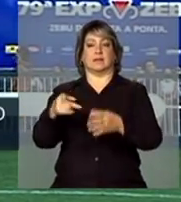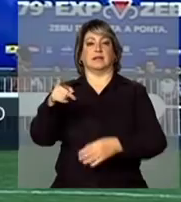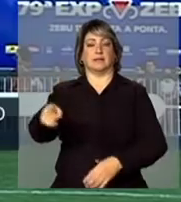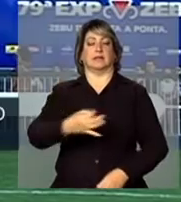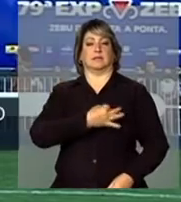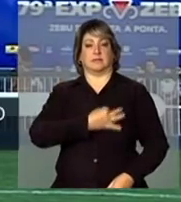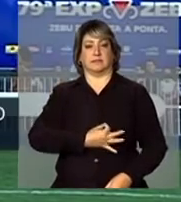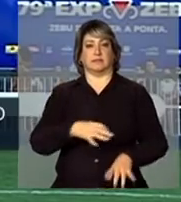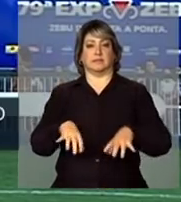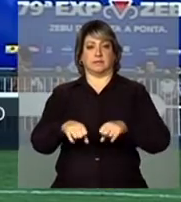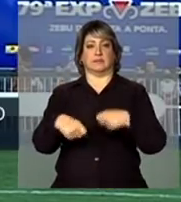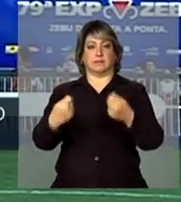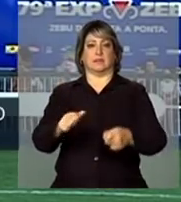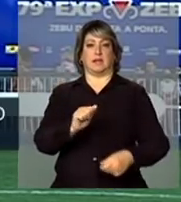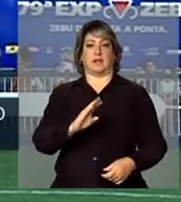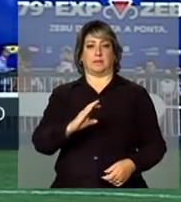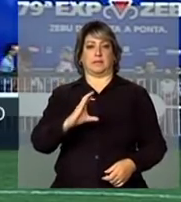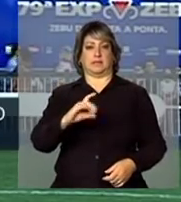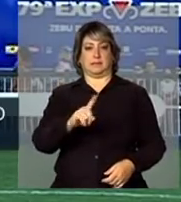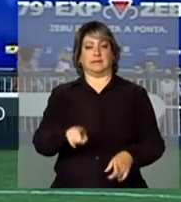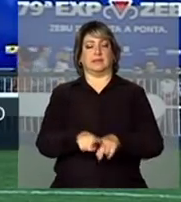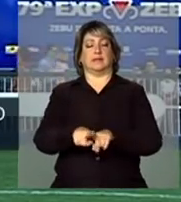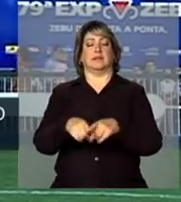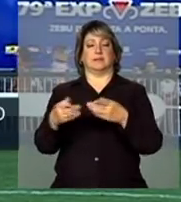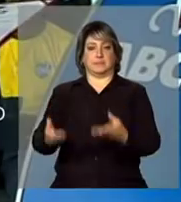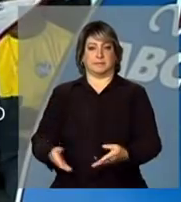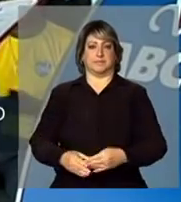do mérito ABCZ.